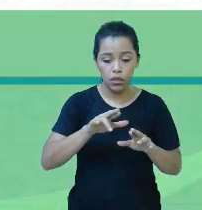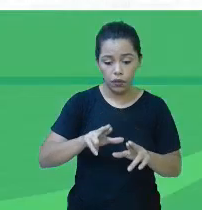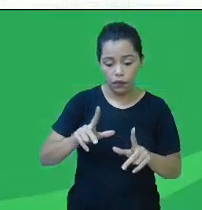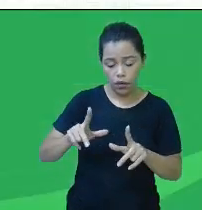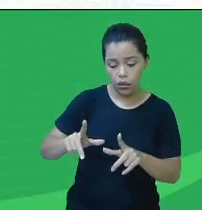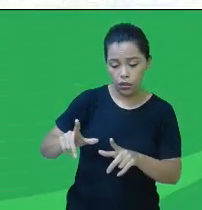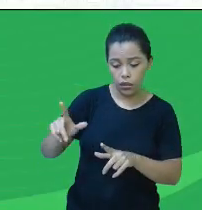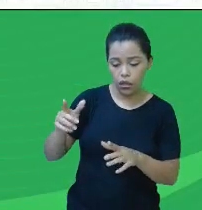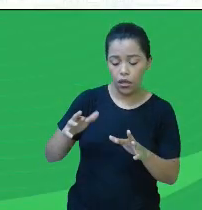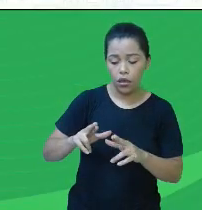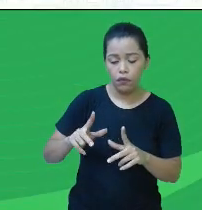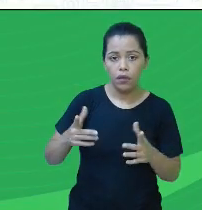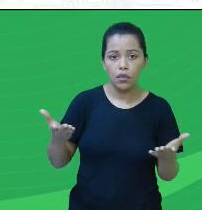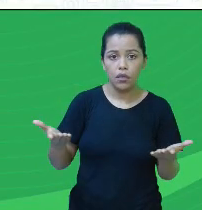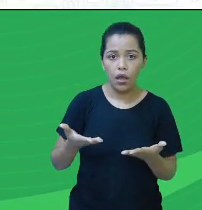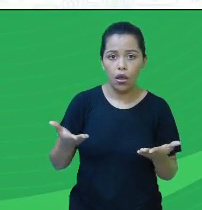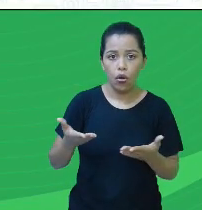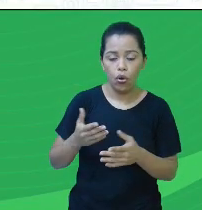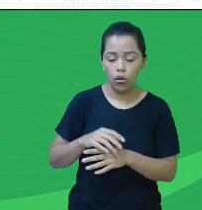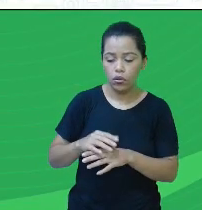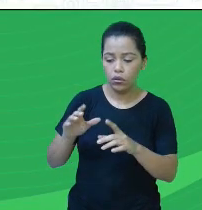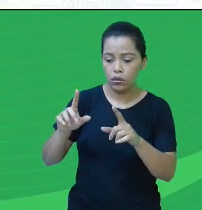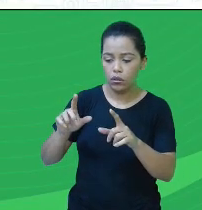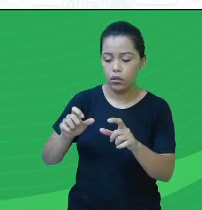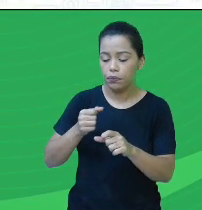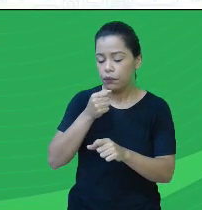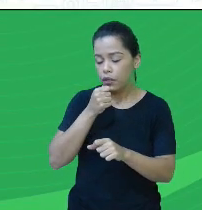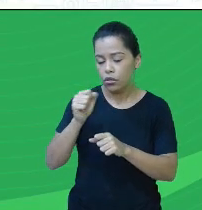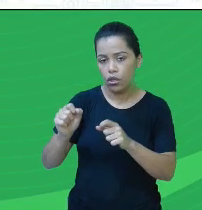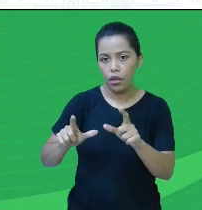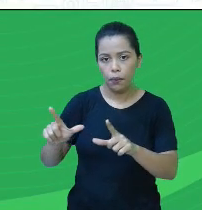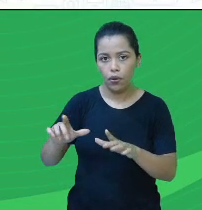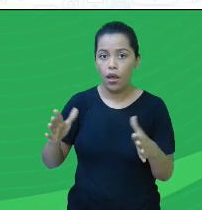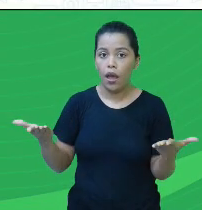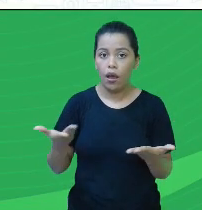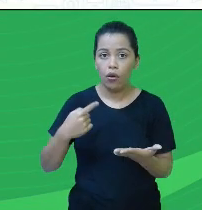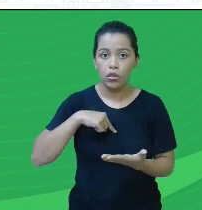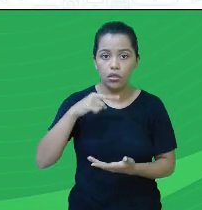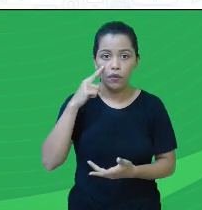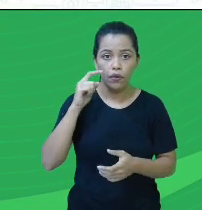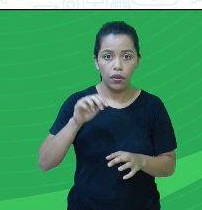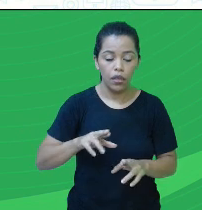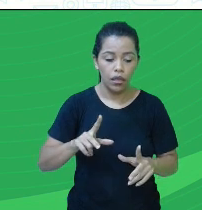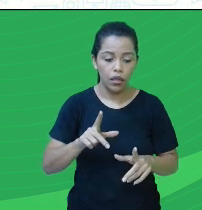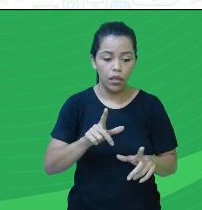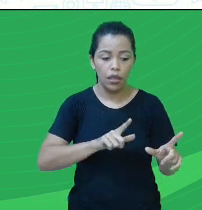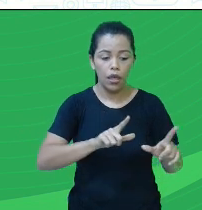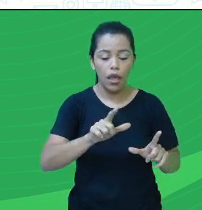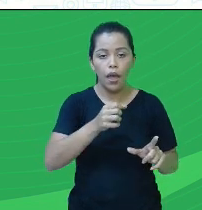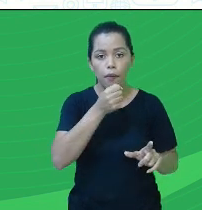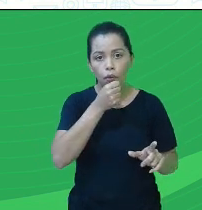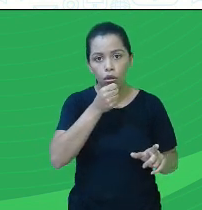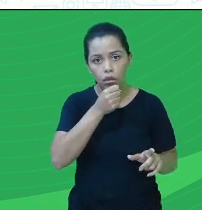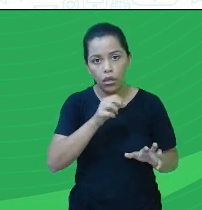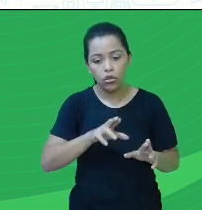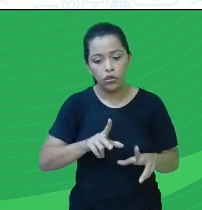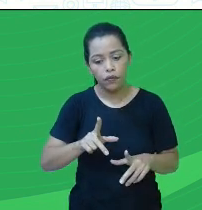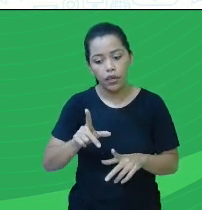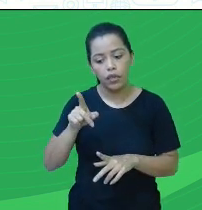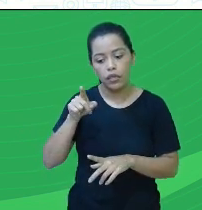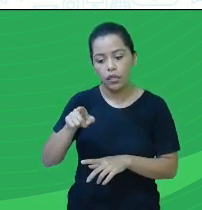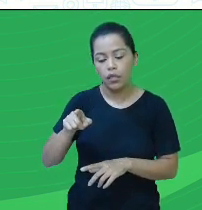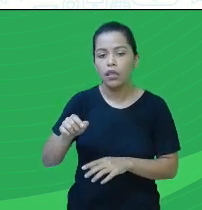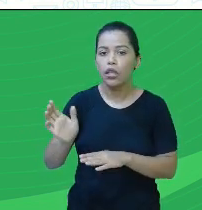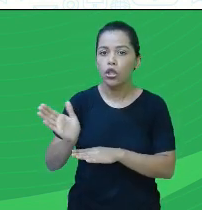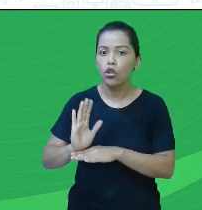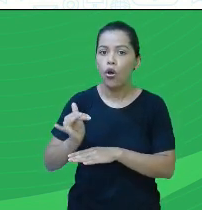notícia. Agora a diferença será entre reportagem e documentário. Enquanto a